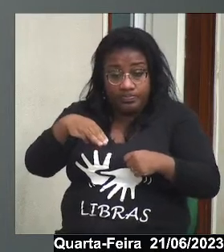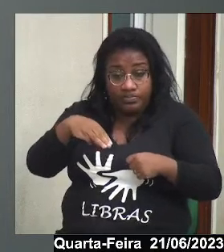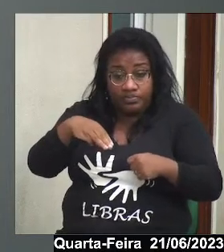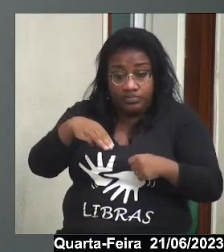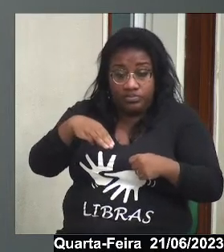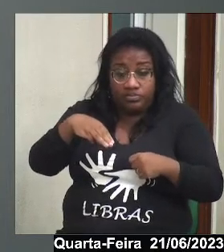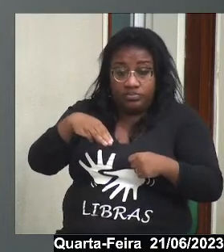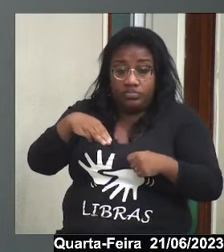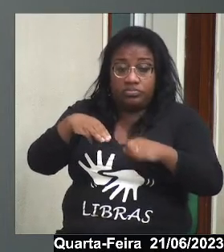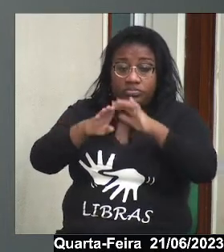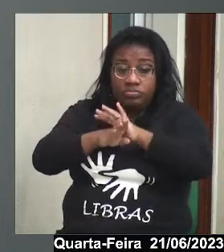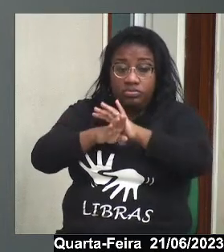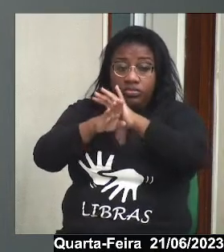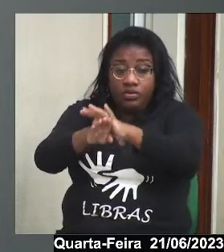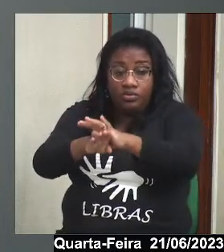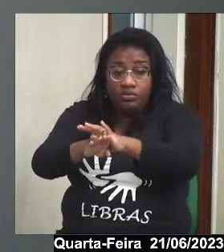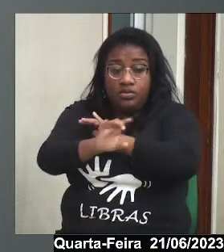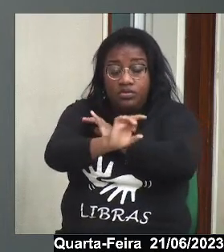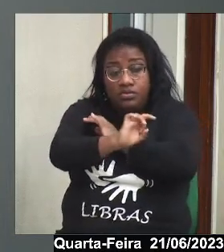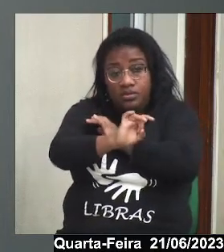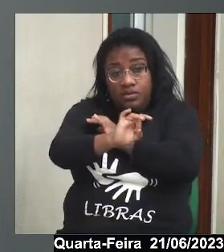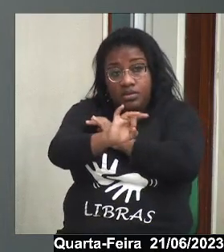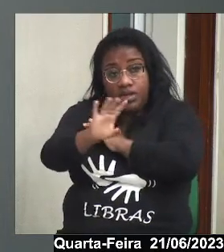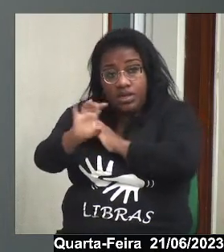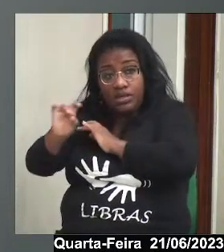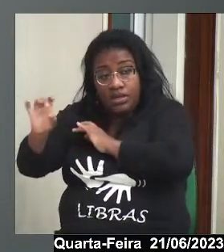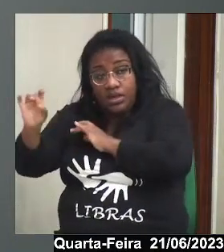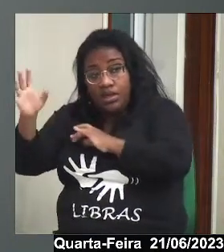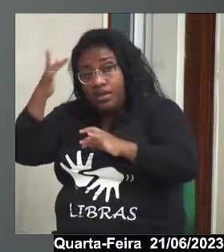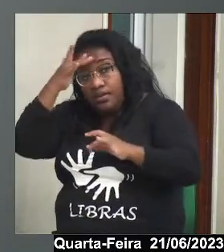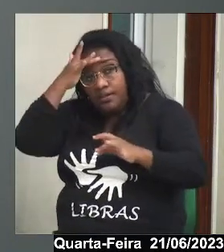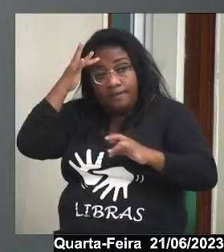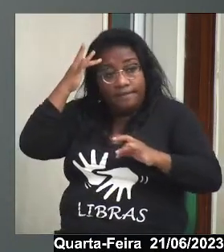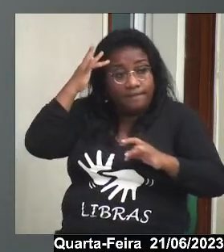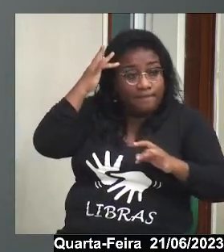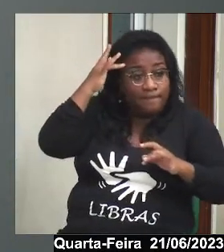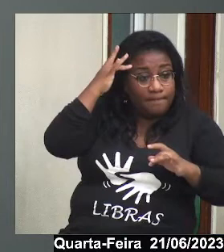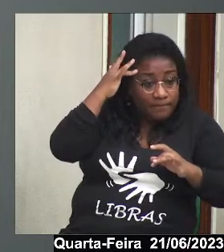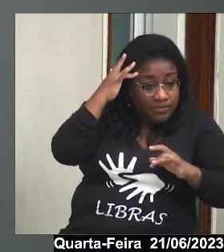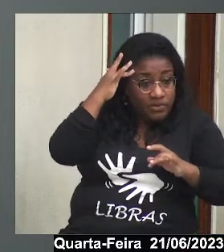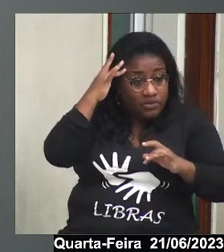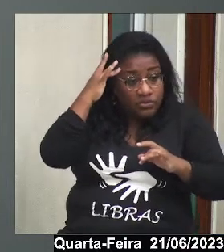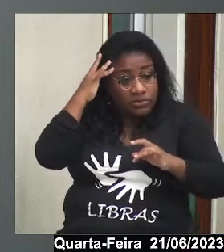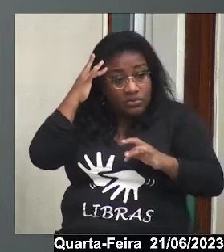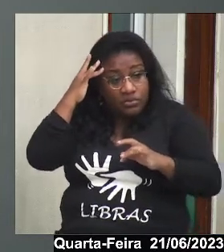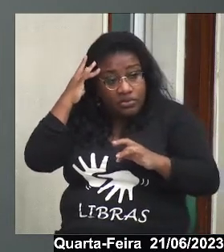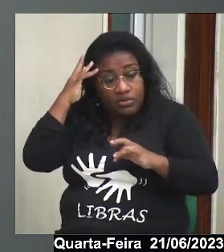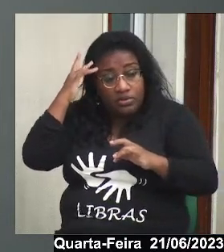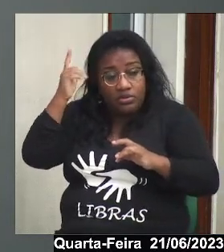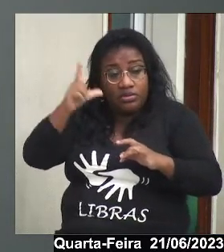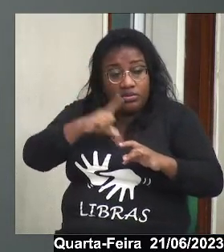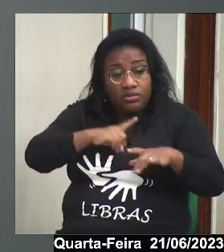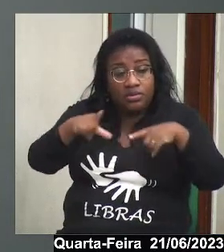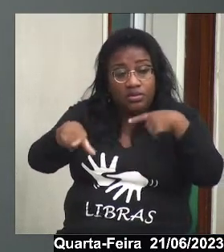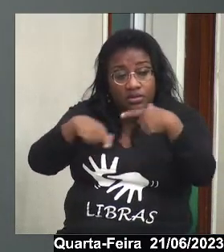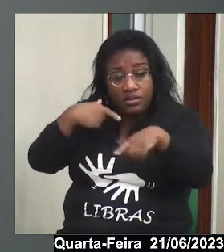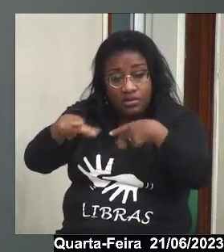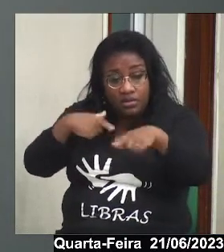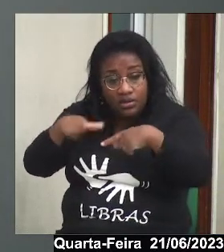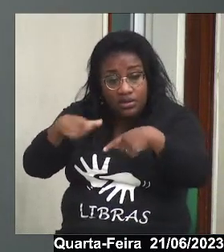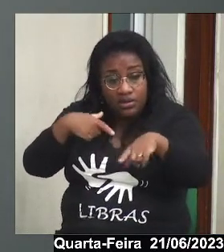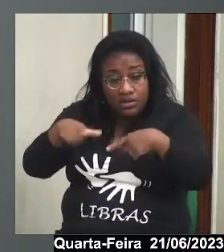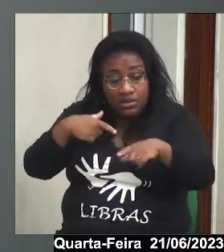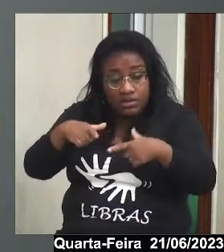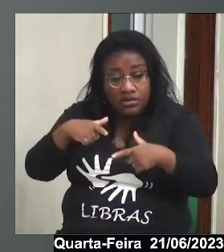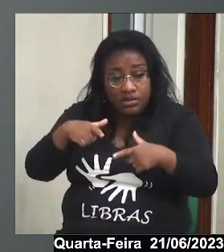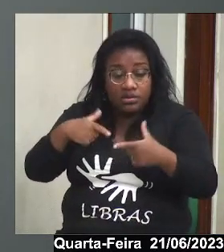vidas, indo em defesa de cada munícipe, de cada morador de Embu das Artes e também os que vêm aqui trabalhar na nossa